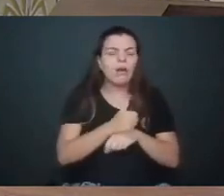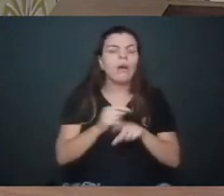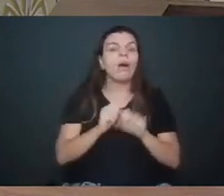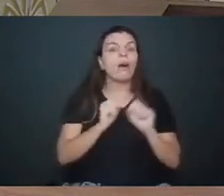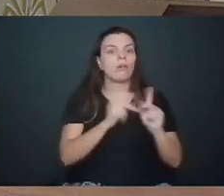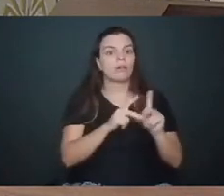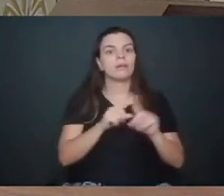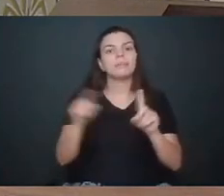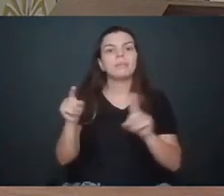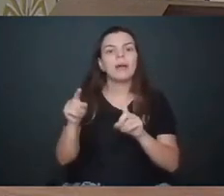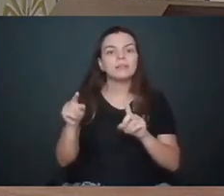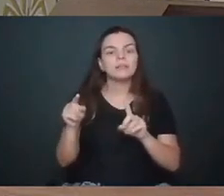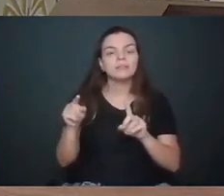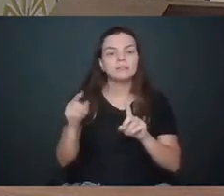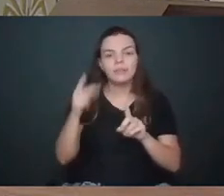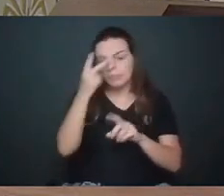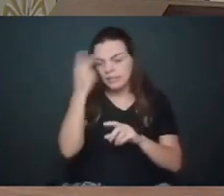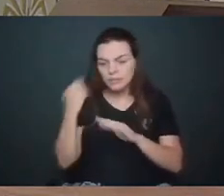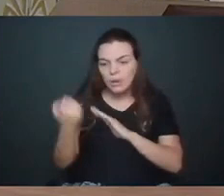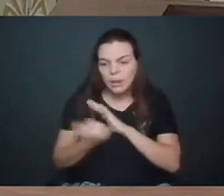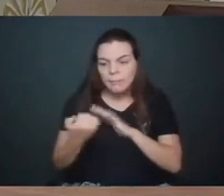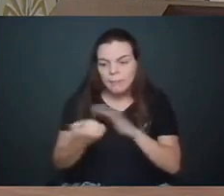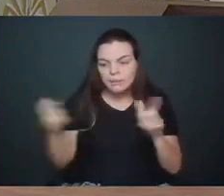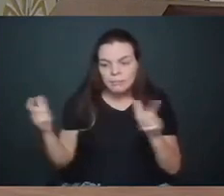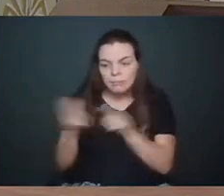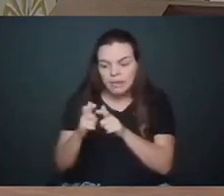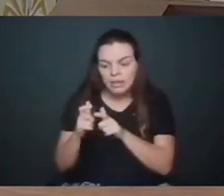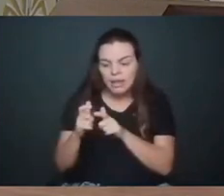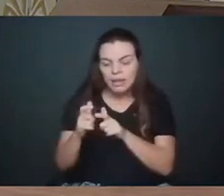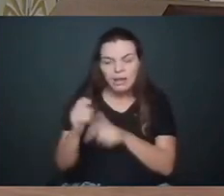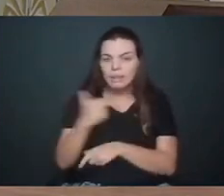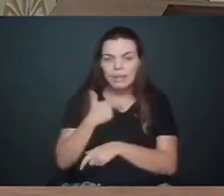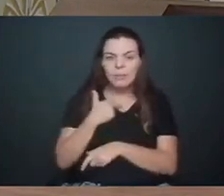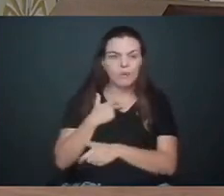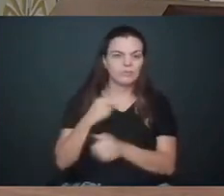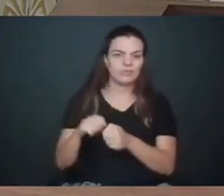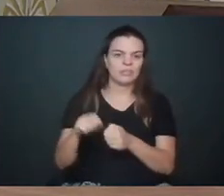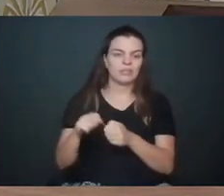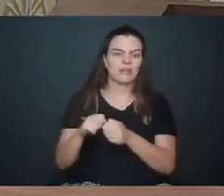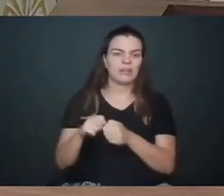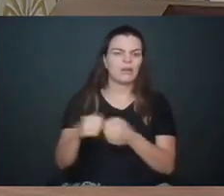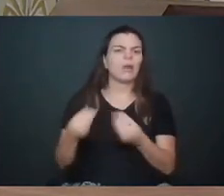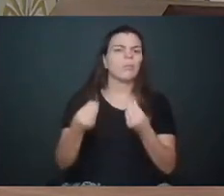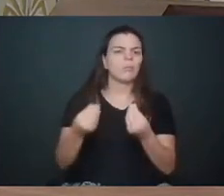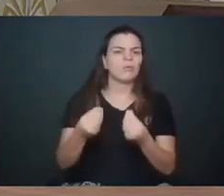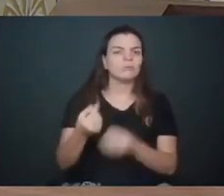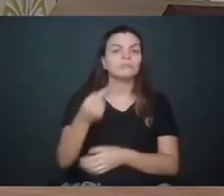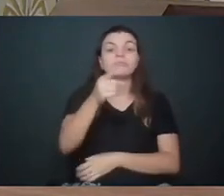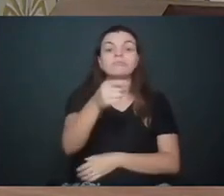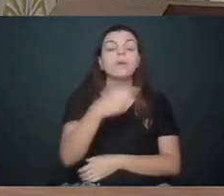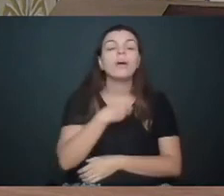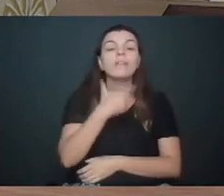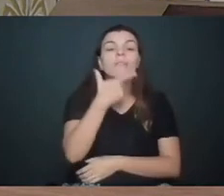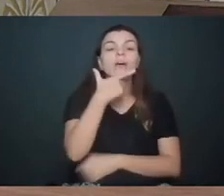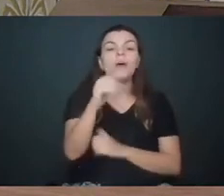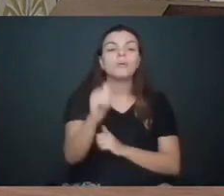essa lei vai interessar muito. E eu disse já, ao Iveto, antes, Heriberto me acompanha com as minhas pesquisas. Desde